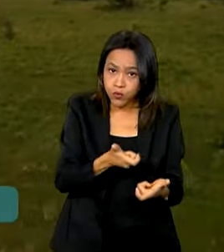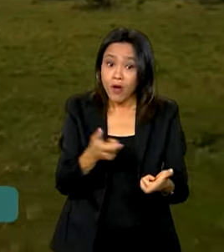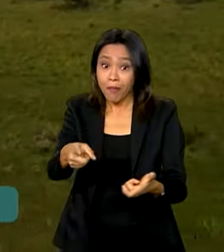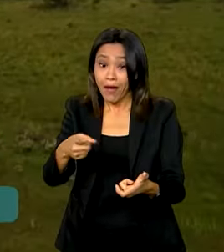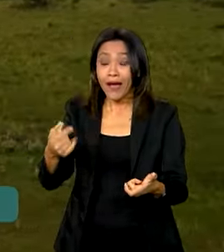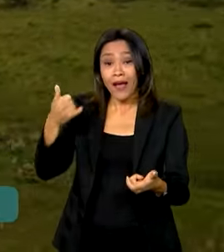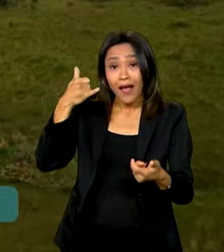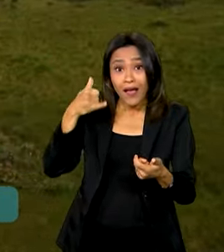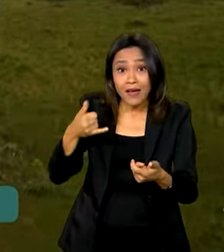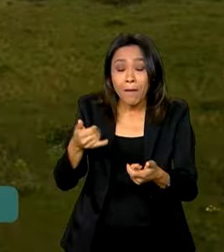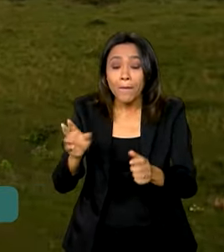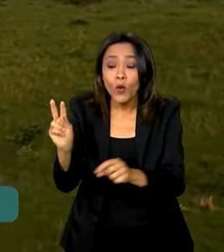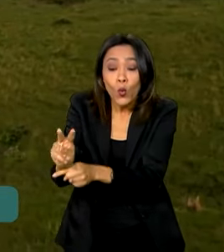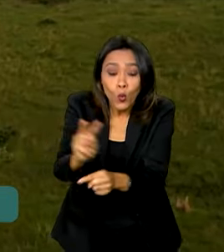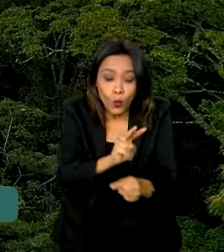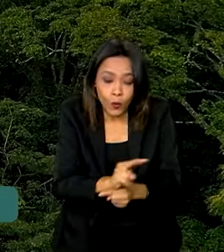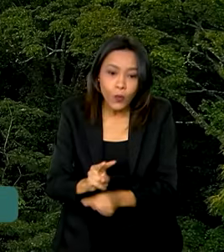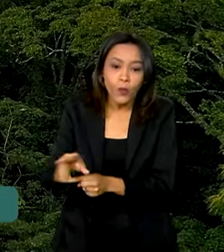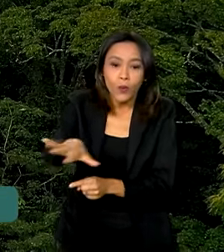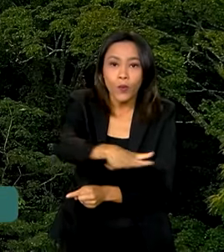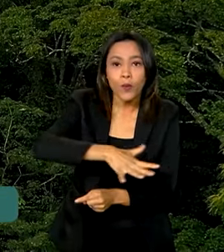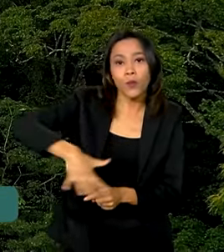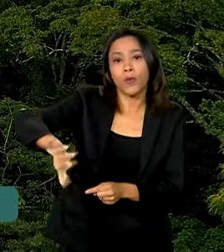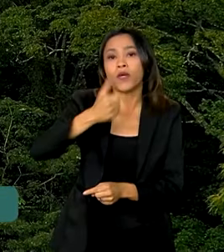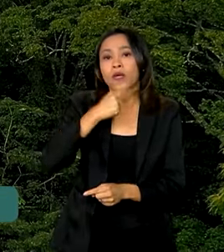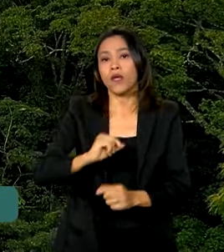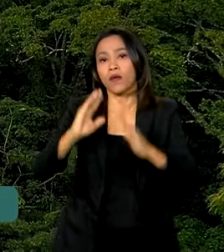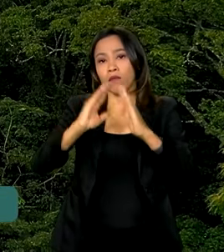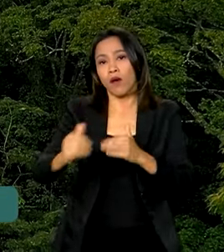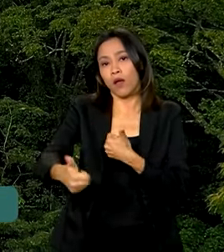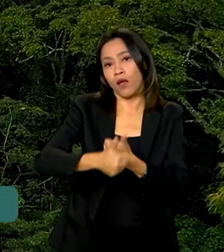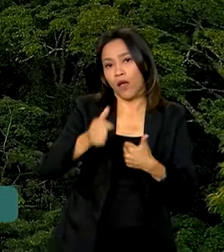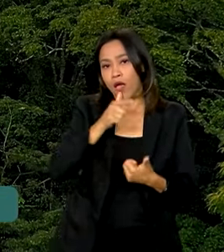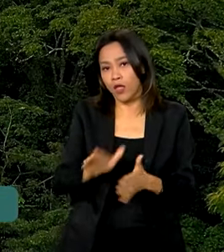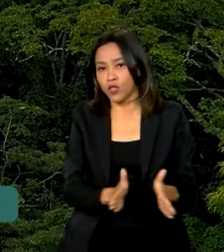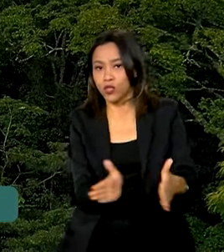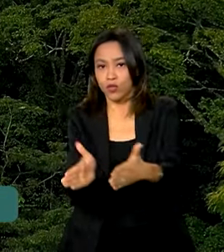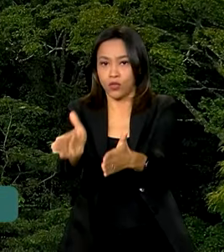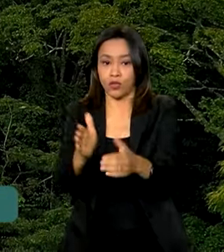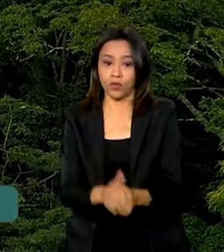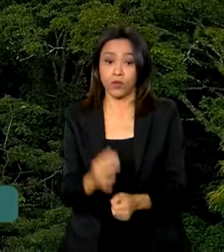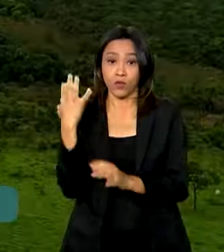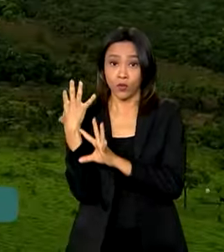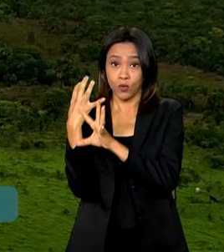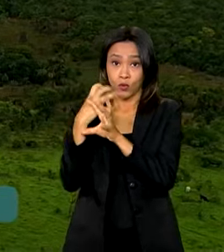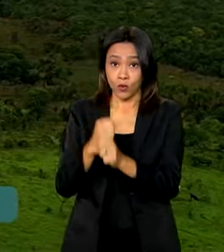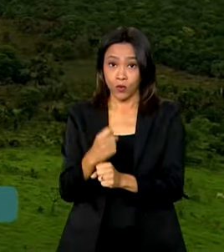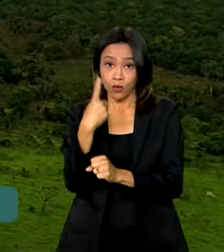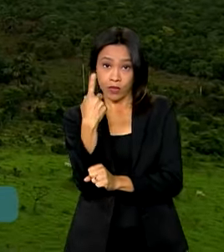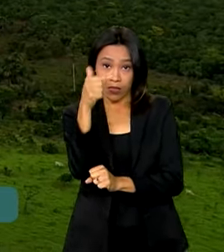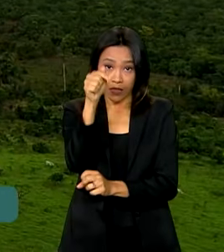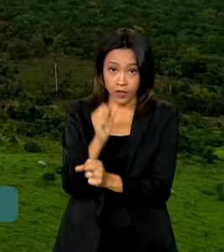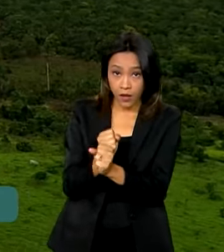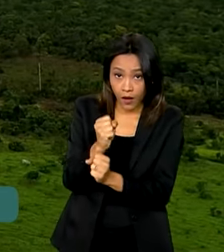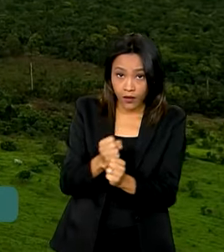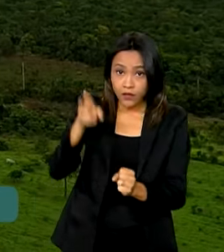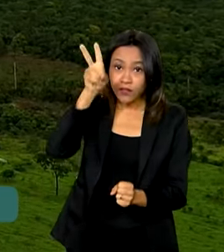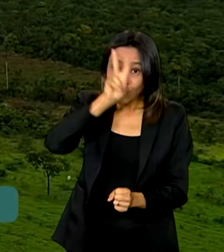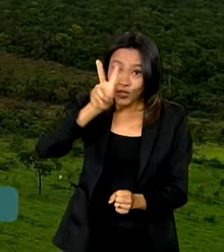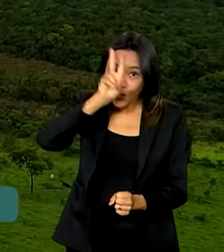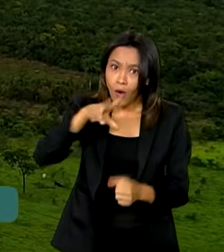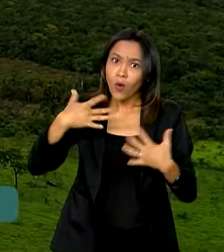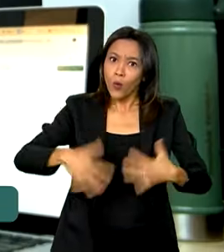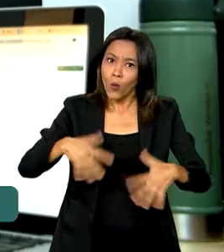e proteger as comunidades ribeirinhas. Com 17 anos de história, o ICMBio gerencia mais